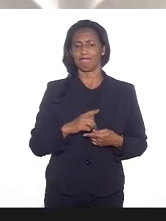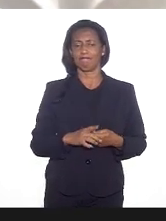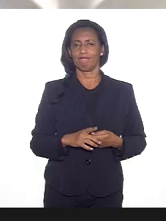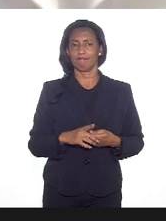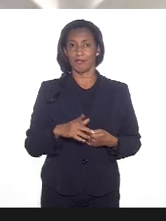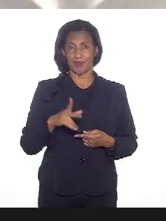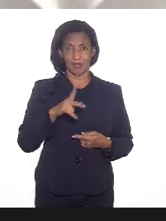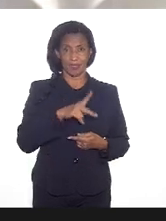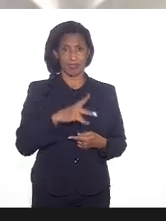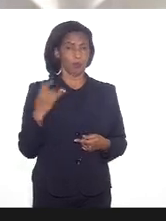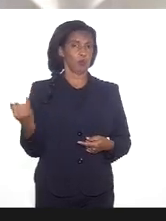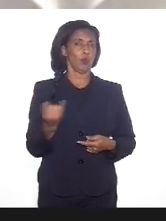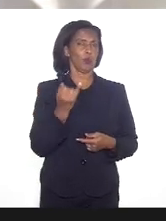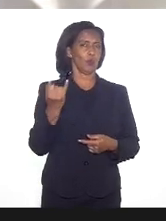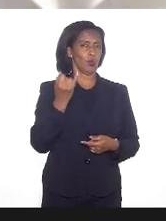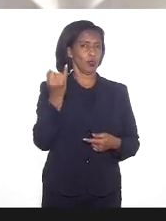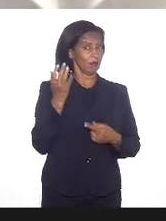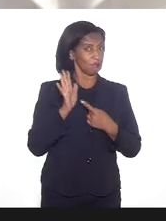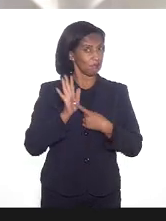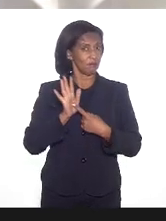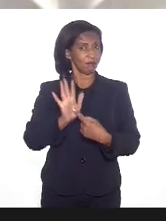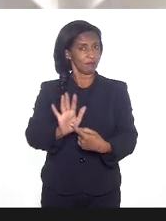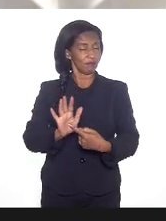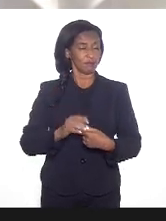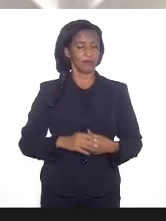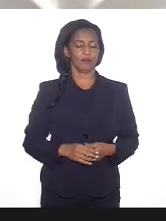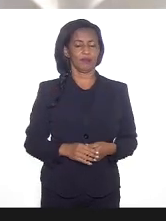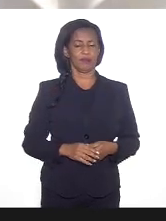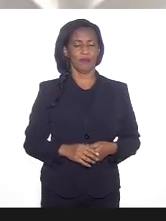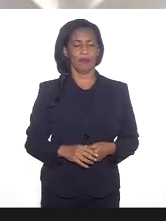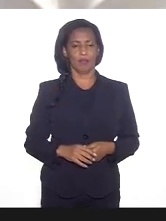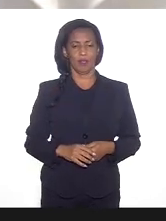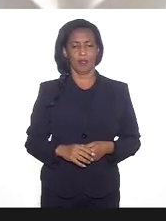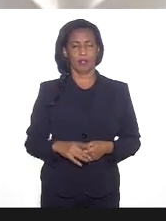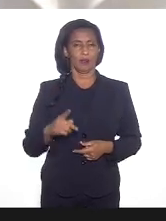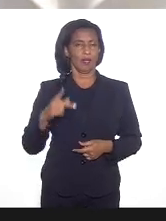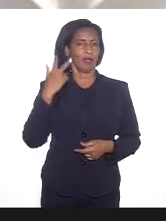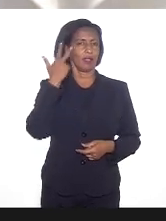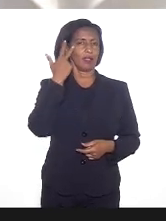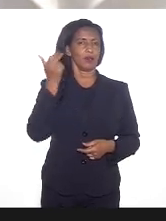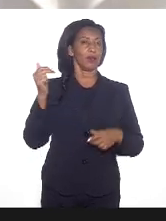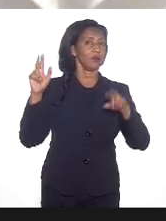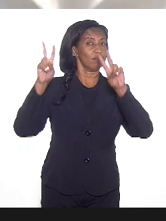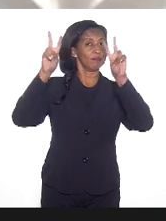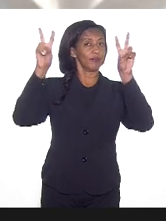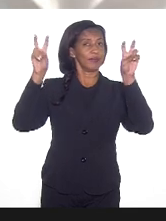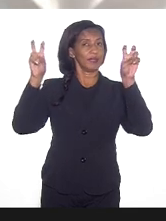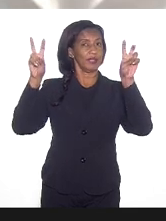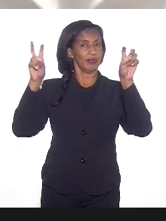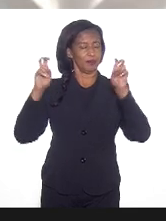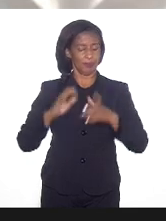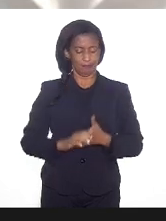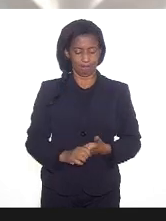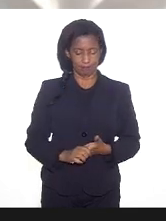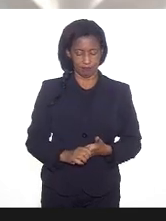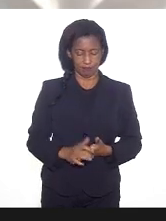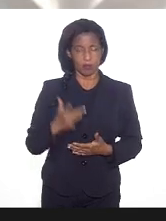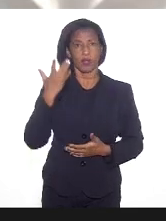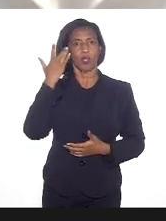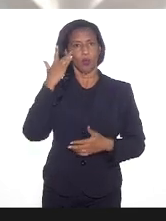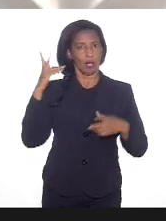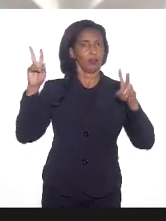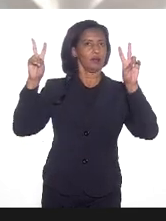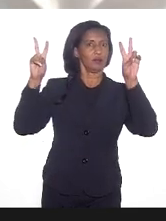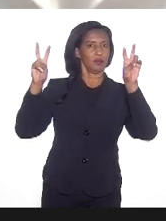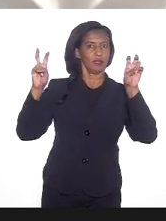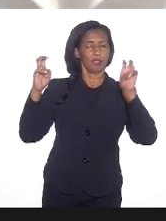devem ser relevadas e reveladas. A primeira, a natureza do tema. Acho que esse tema, além